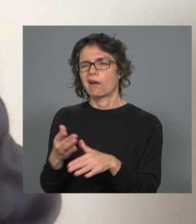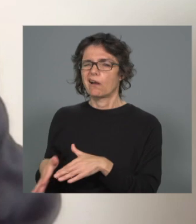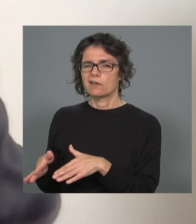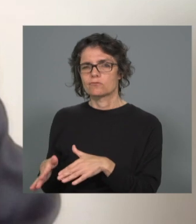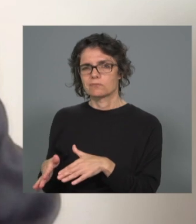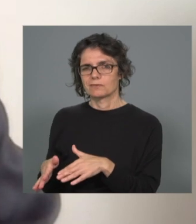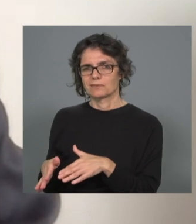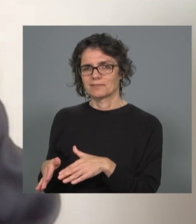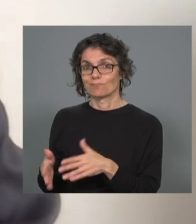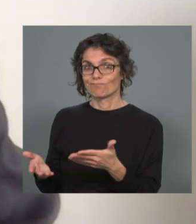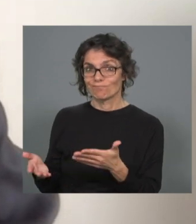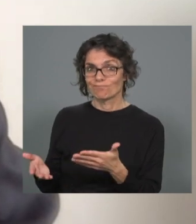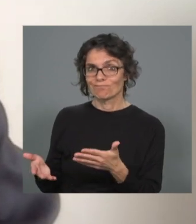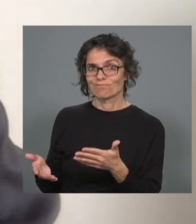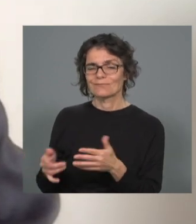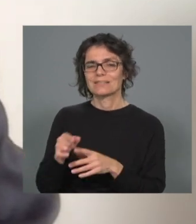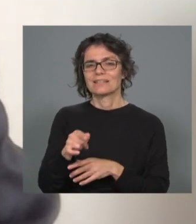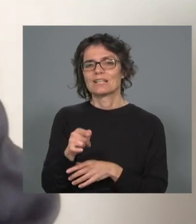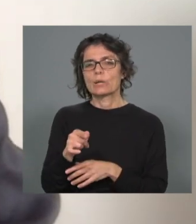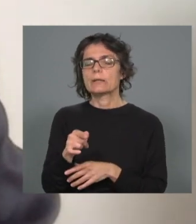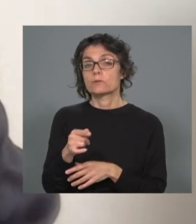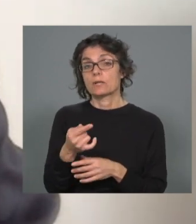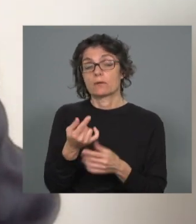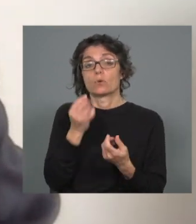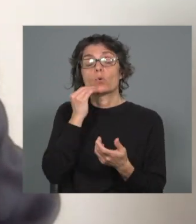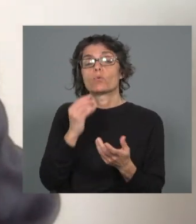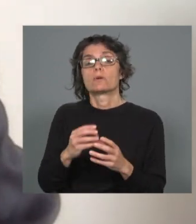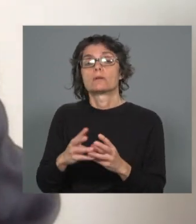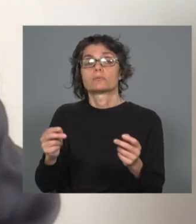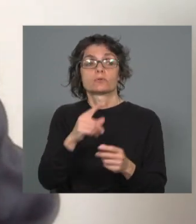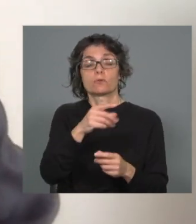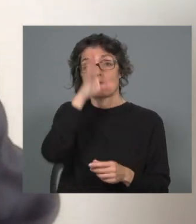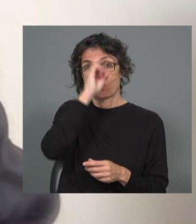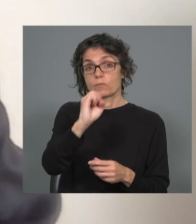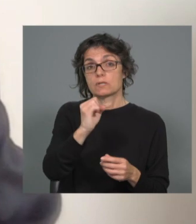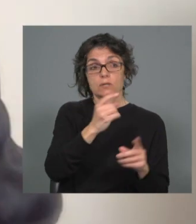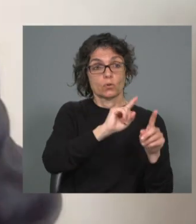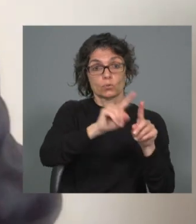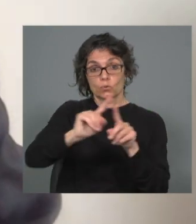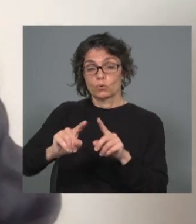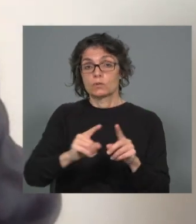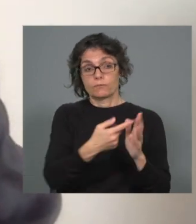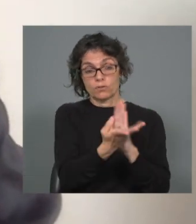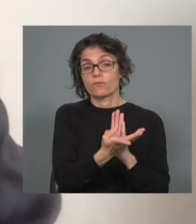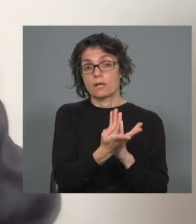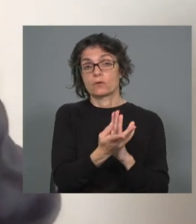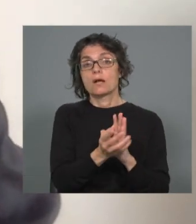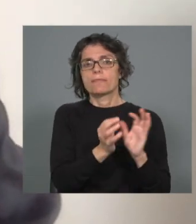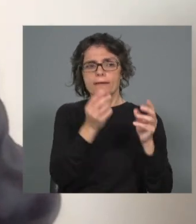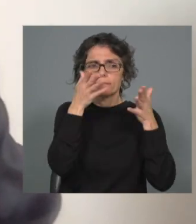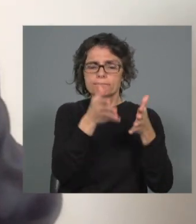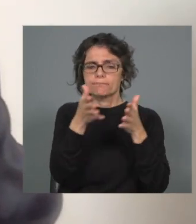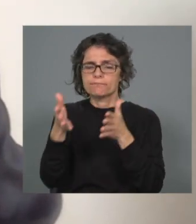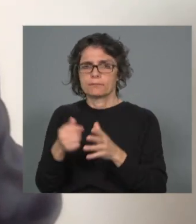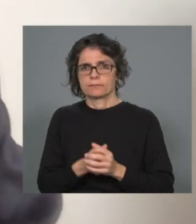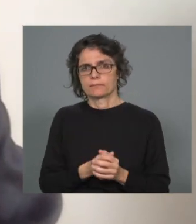em mainstreaming, em articulação de vários ministérios, não pode ser um ministério apenas tratar deste assunto, e um dos aspectos que me parece importante